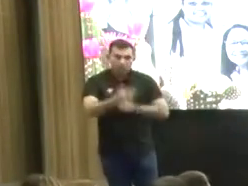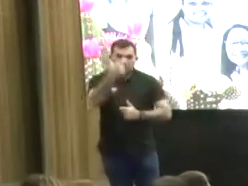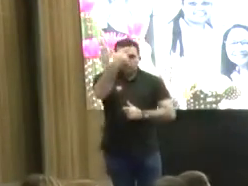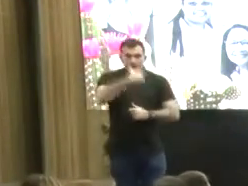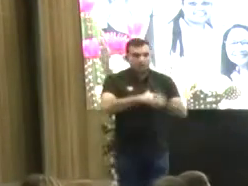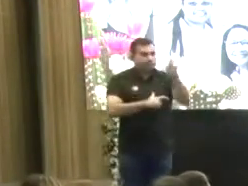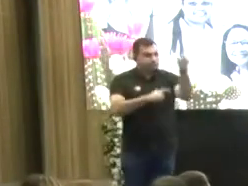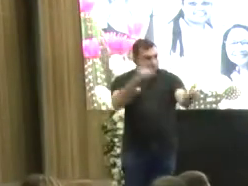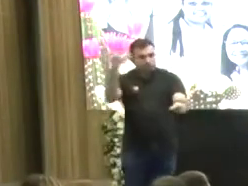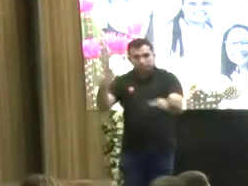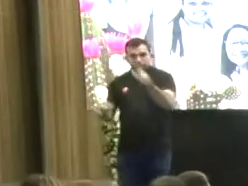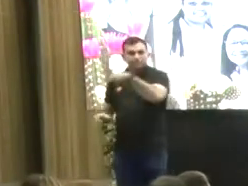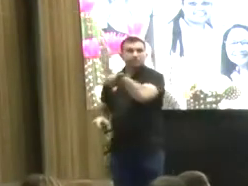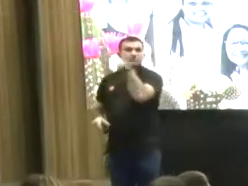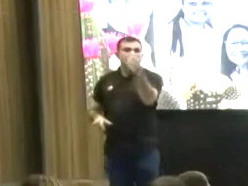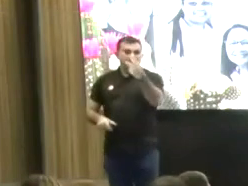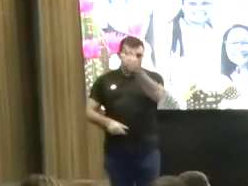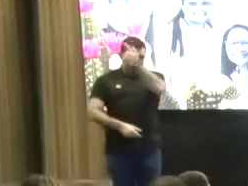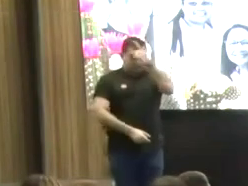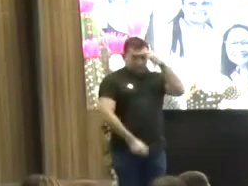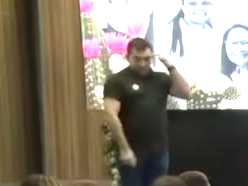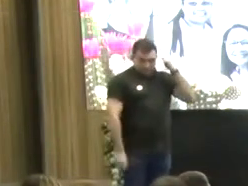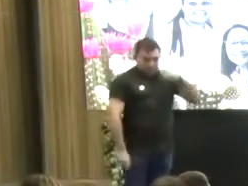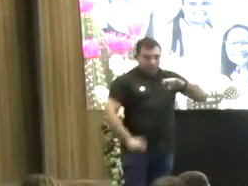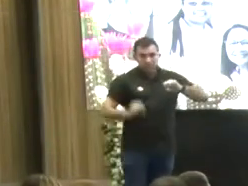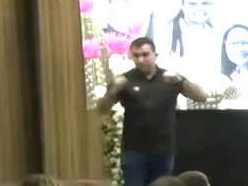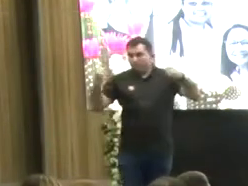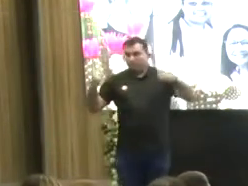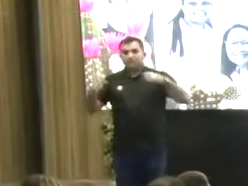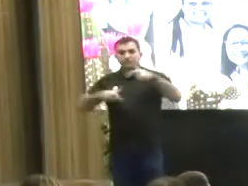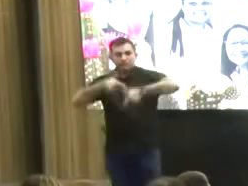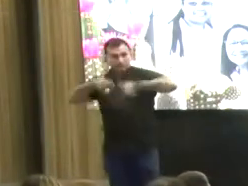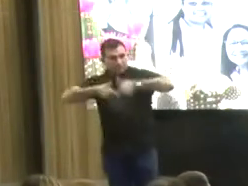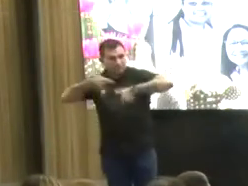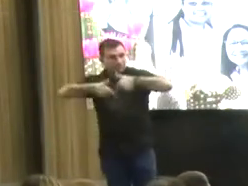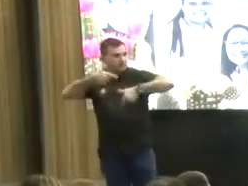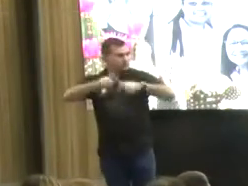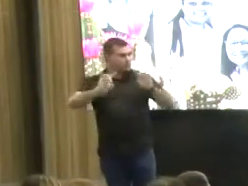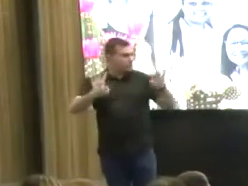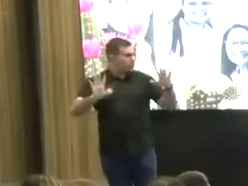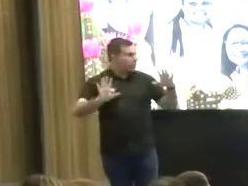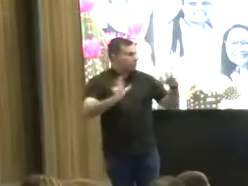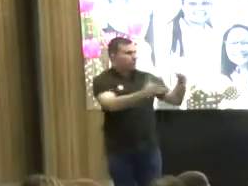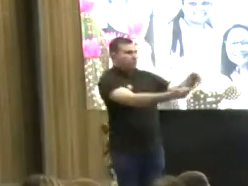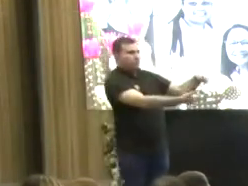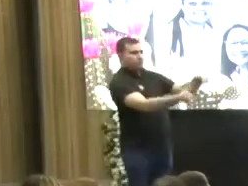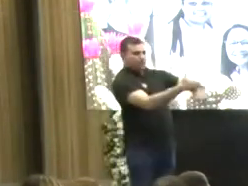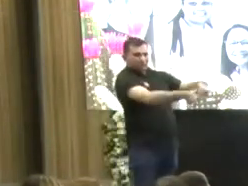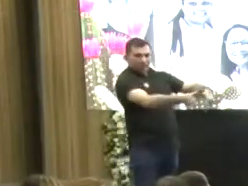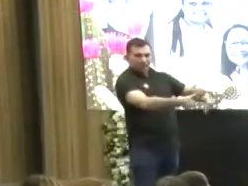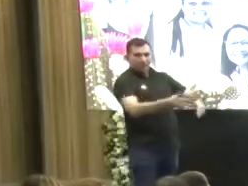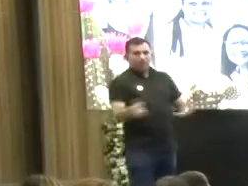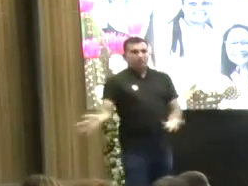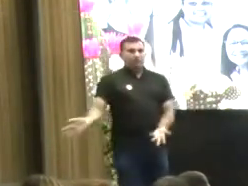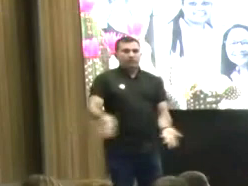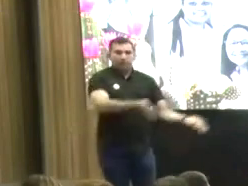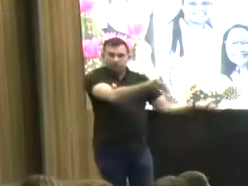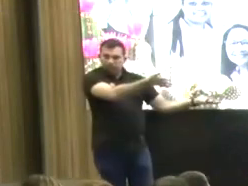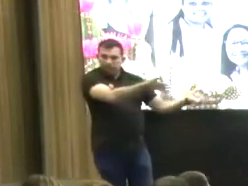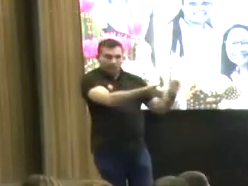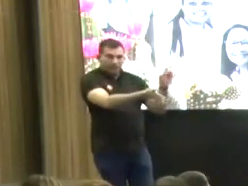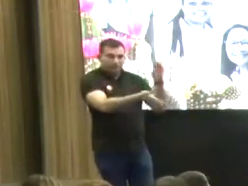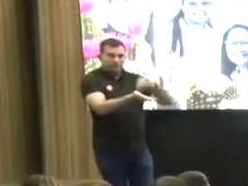Nós não podemos continuar formando trabalhador para o mercado, para o mundo do trabalho. A profissão